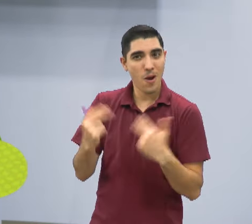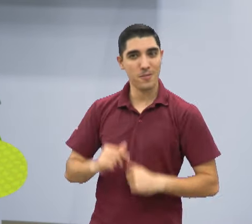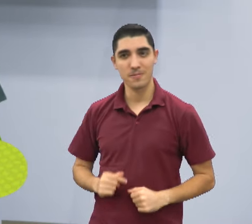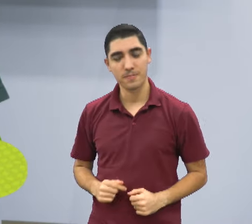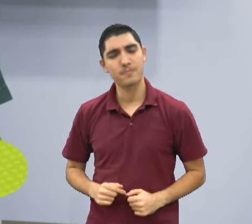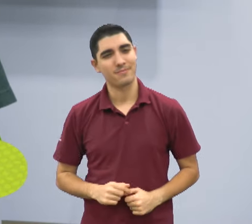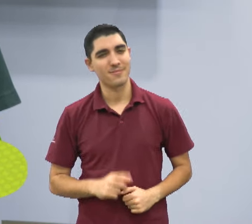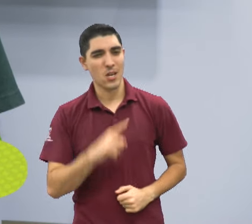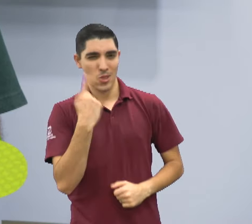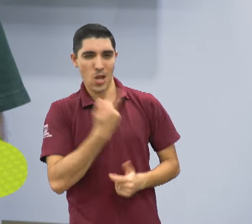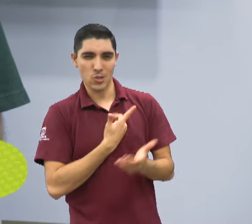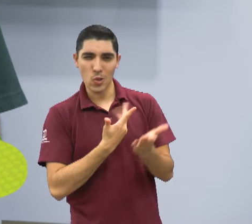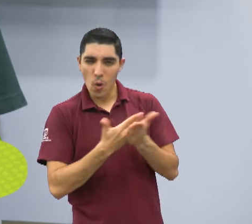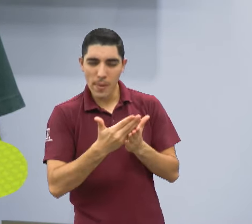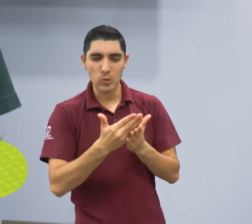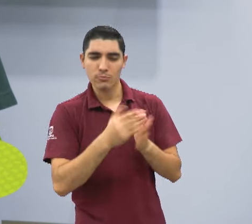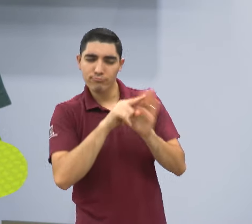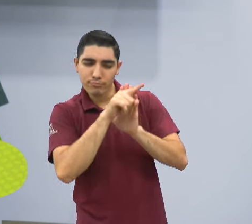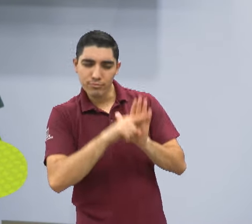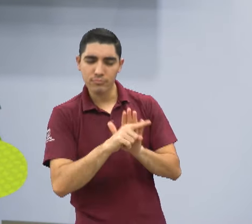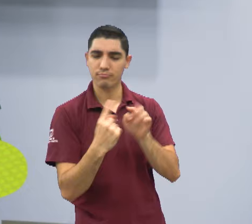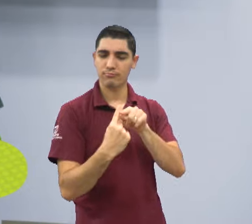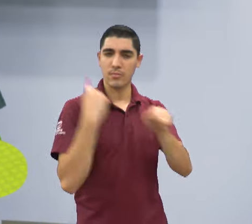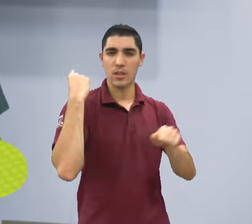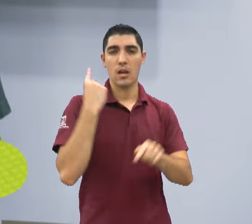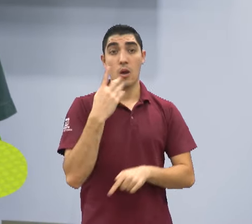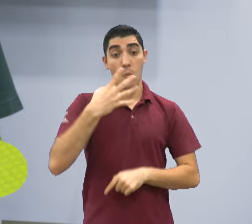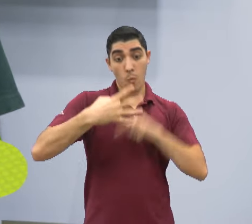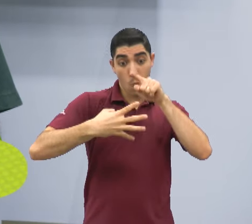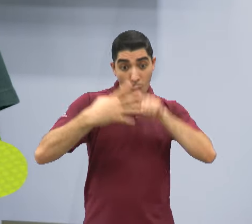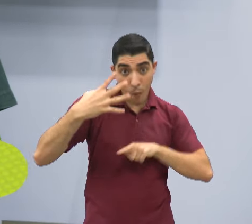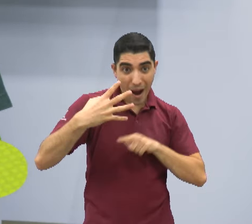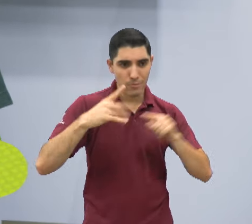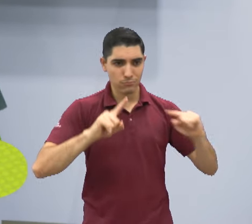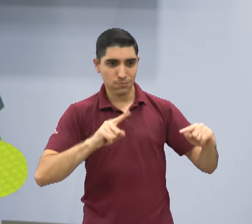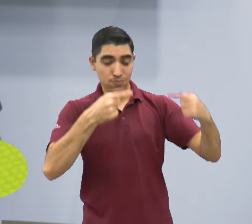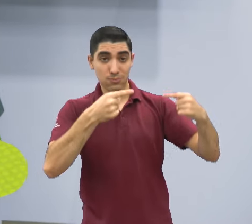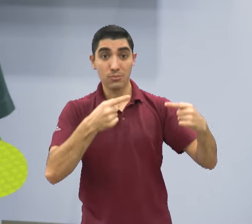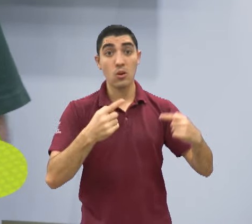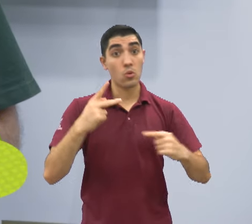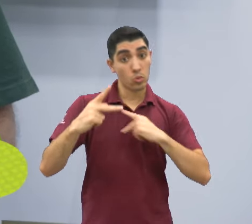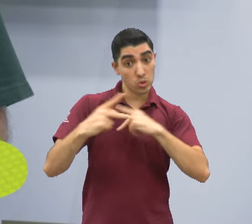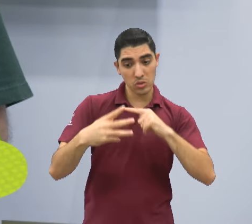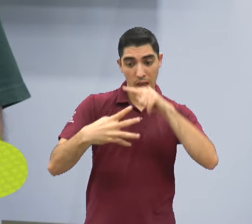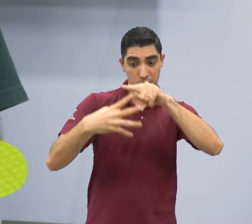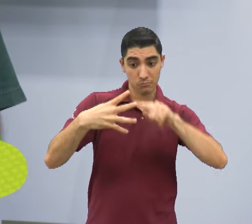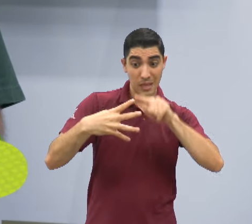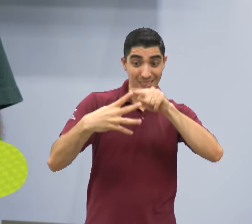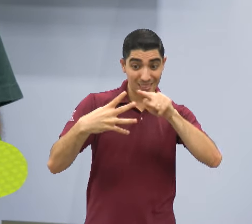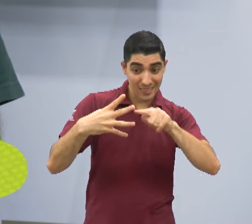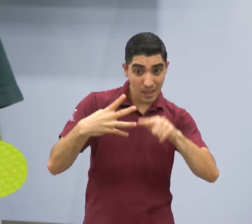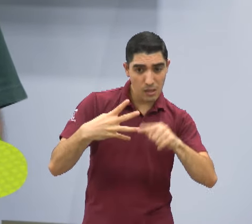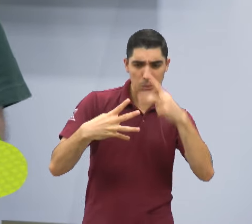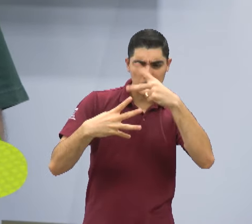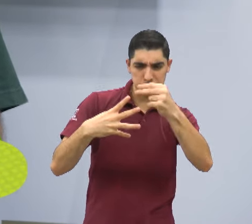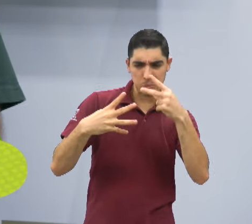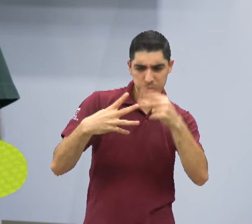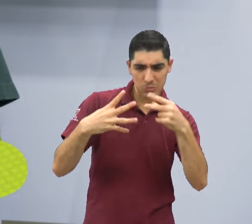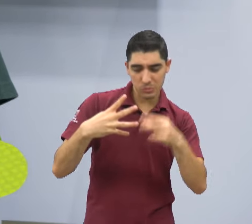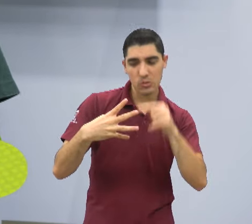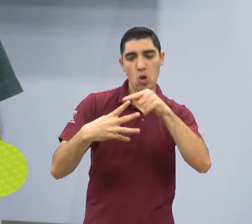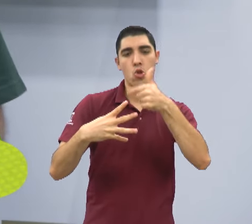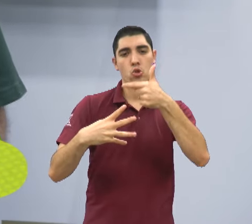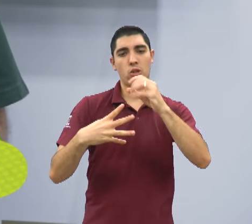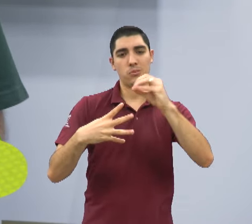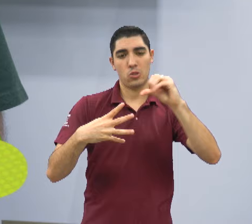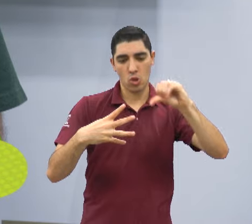levantamento aqui, né? Das últimas 4 vezes que o São José chegou na final do Paulista, ganhou 3, perdeu uma só. Né, ganhou 2009, 12 e 15 e